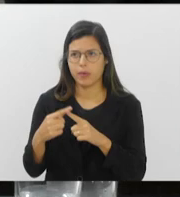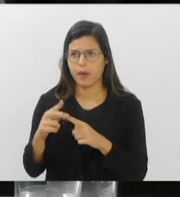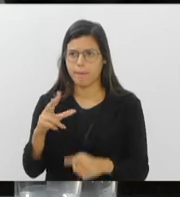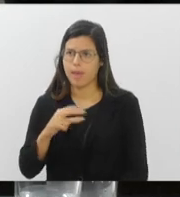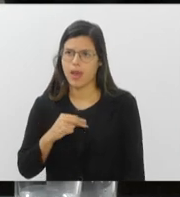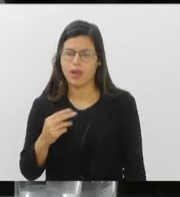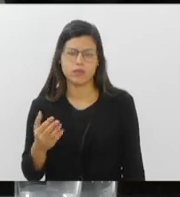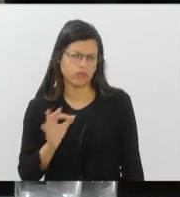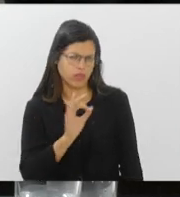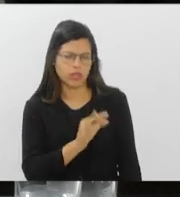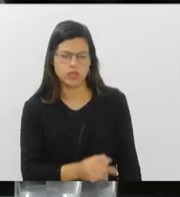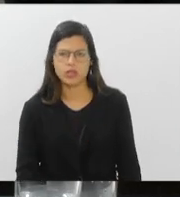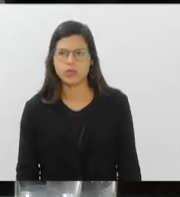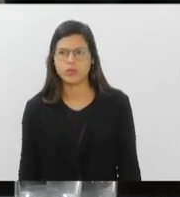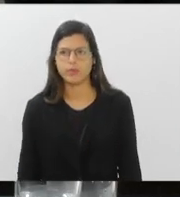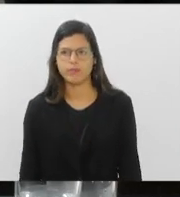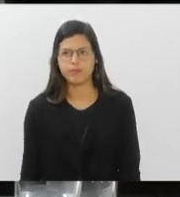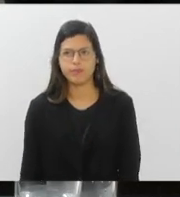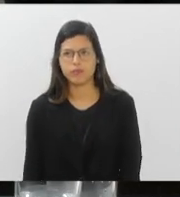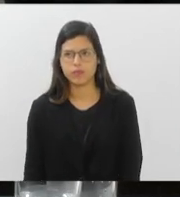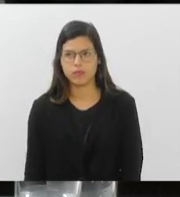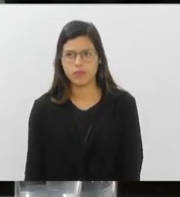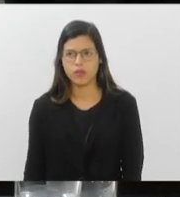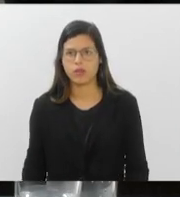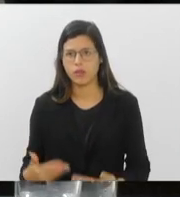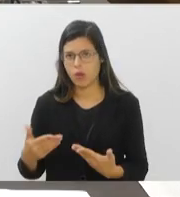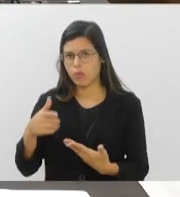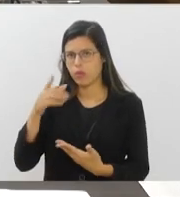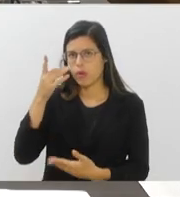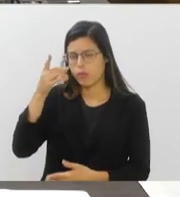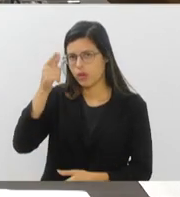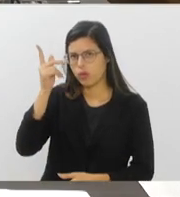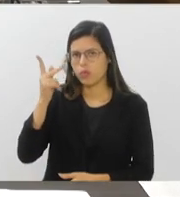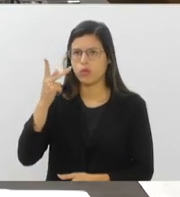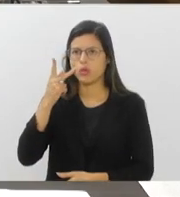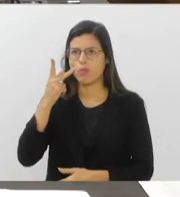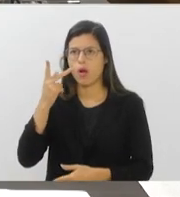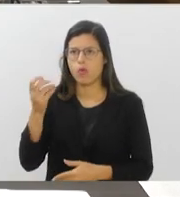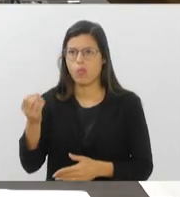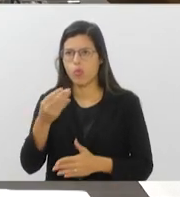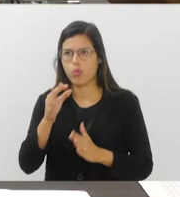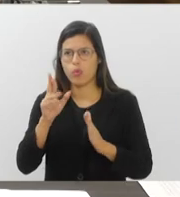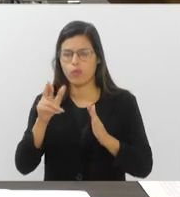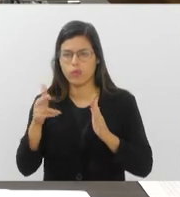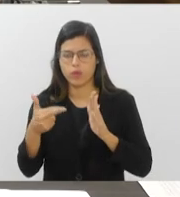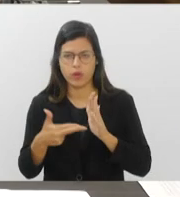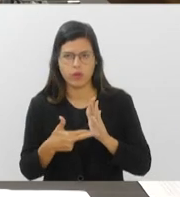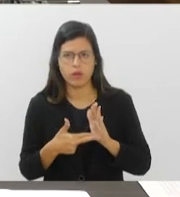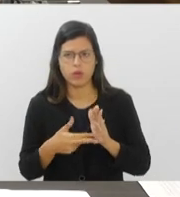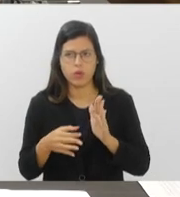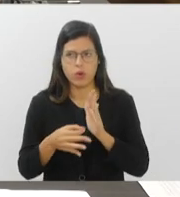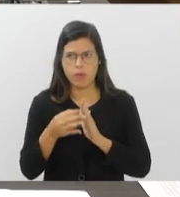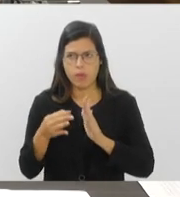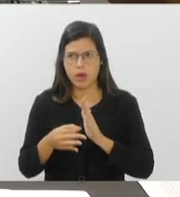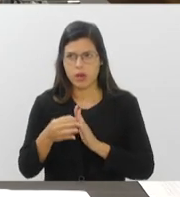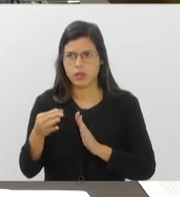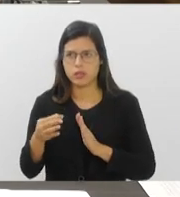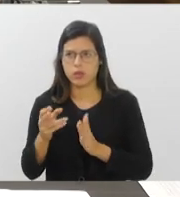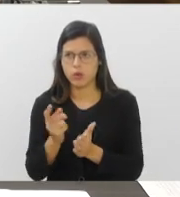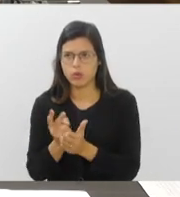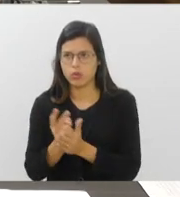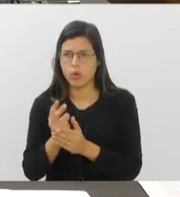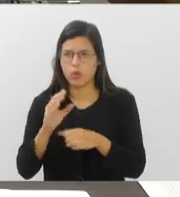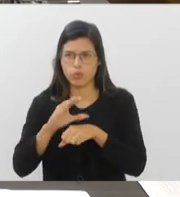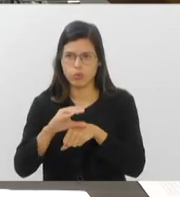Certíssimo. Então, designado o deputado Luiz Paulo, o novo relator, e o parecer apresentado continua pela constitucionalidade